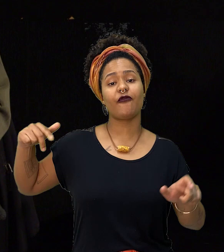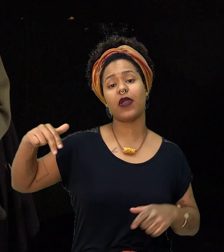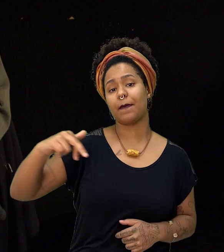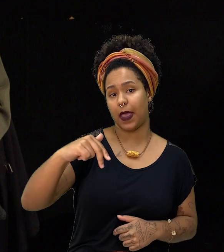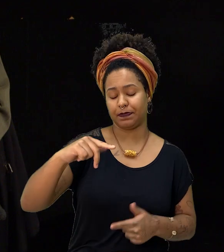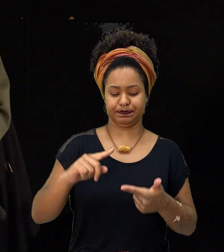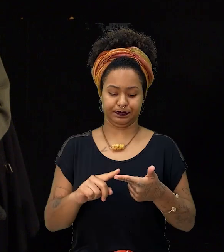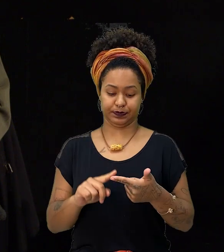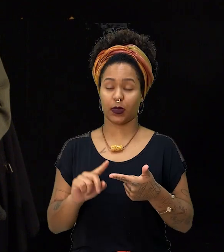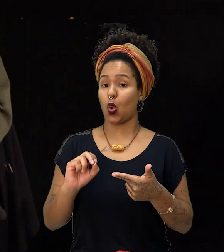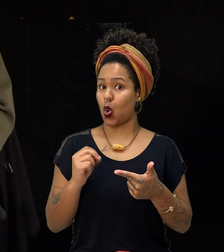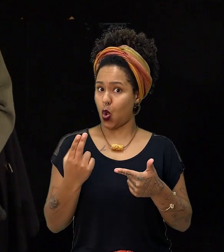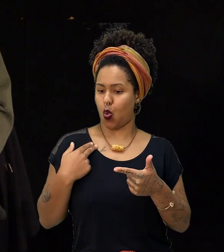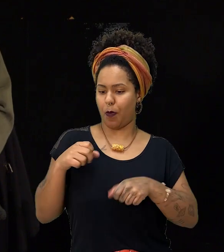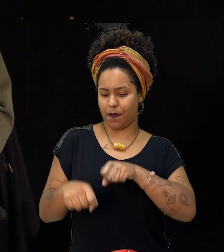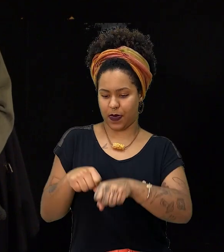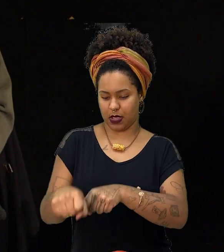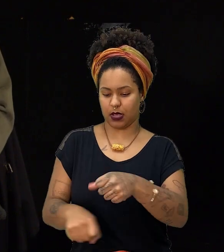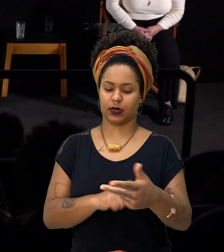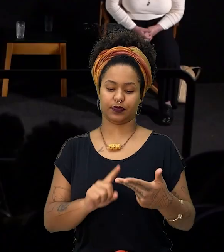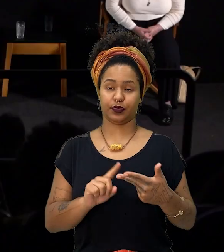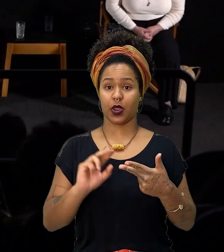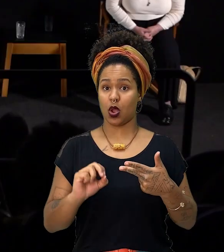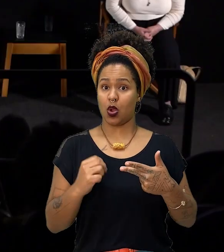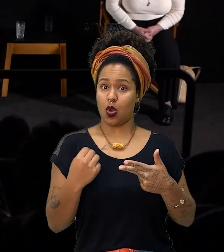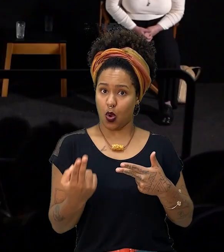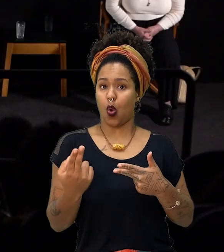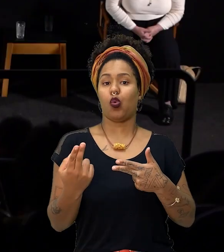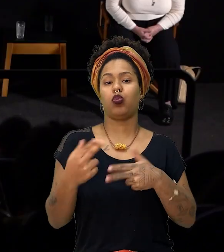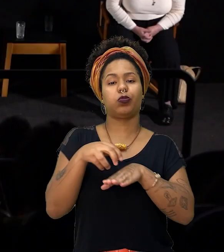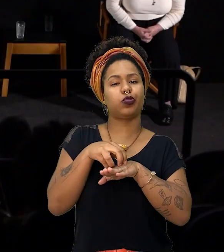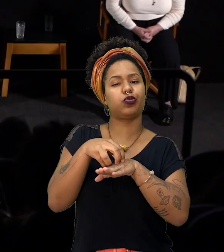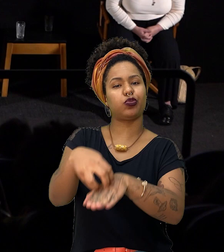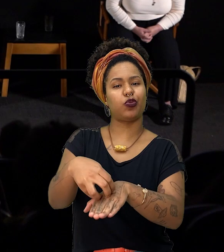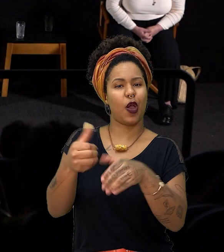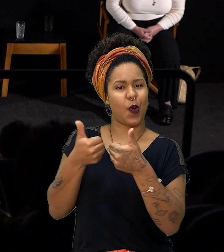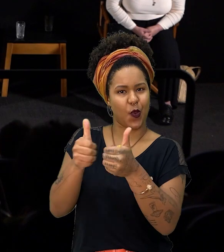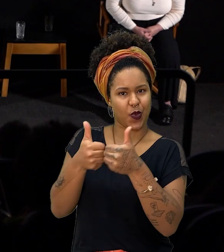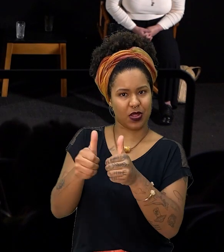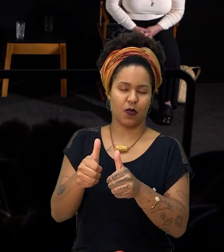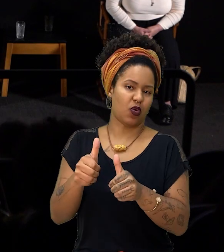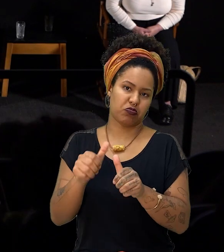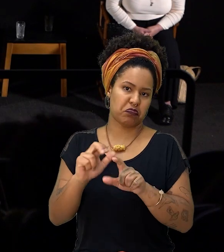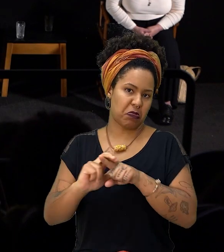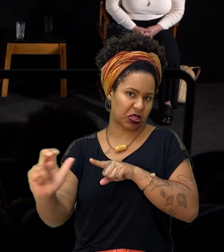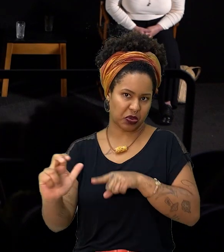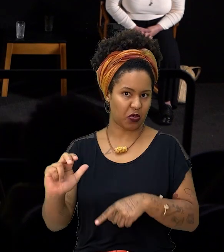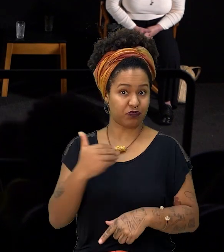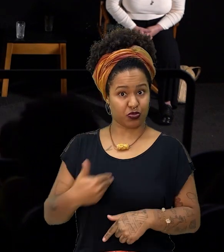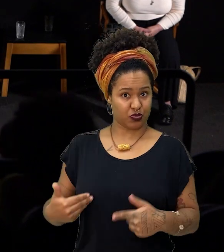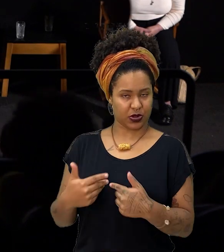de transporte público? Vamos fazer uma... Primeiro, em relação a